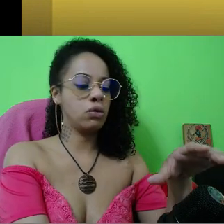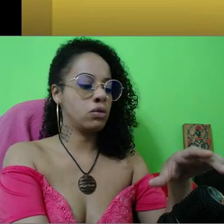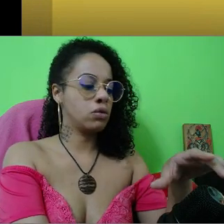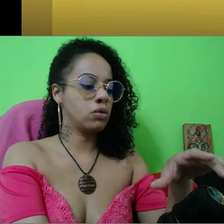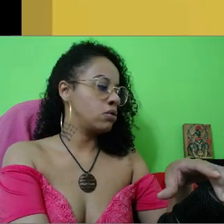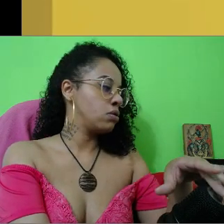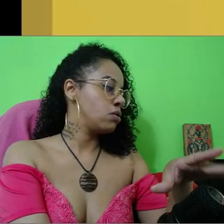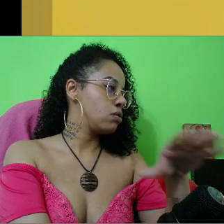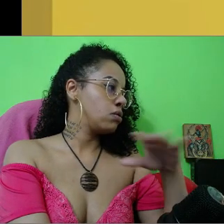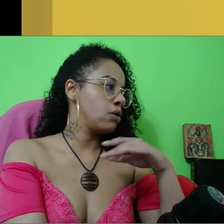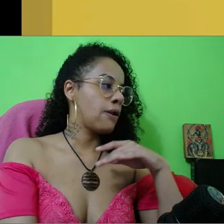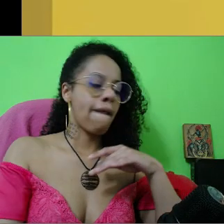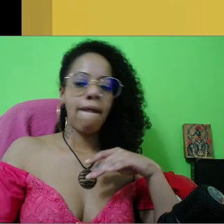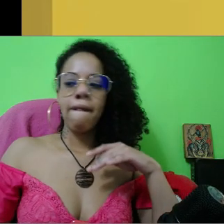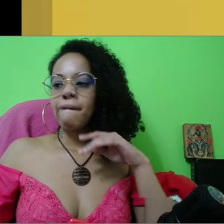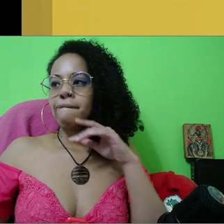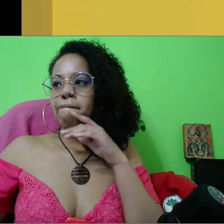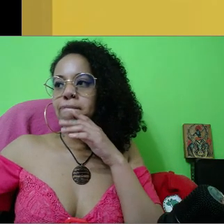não gosto